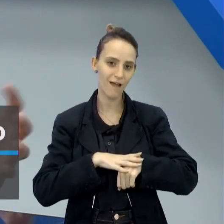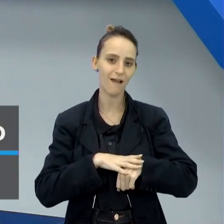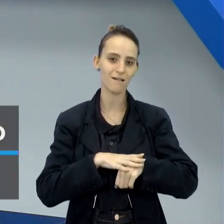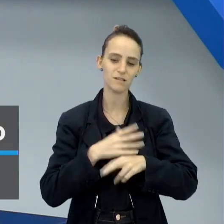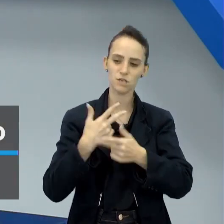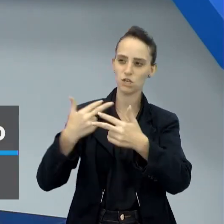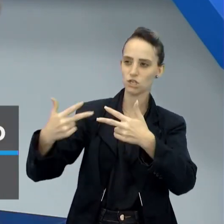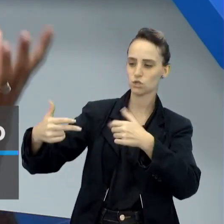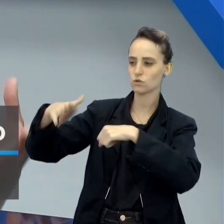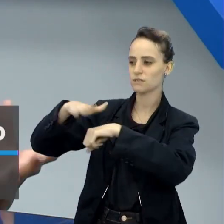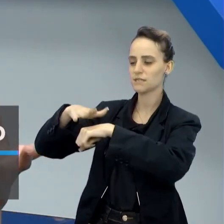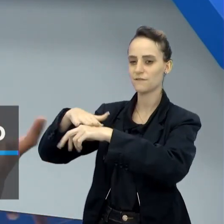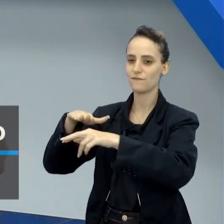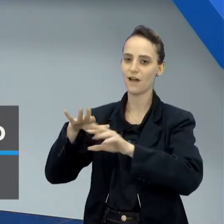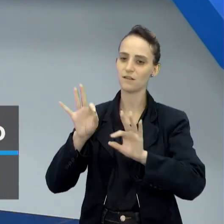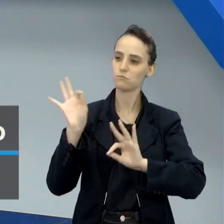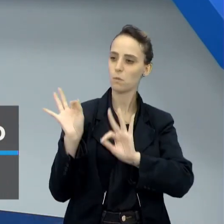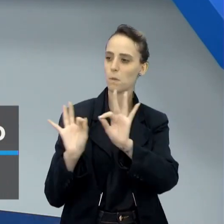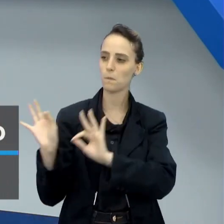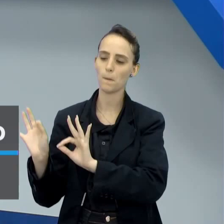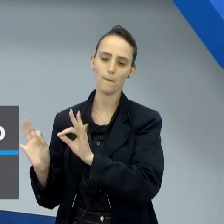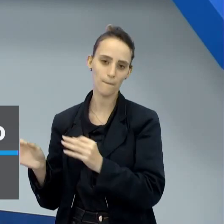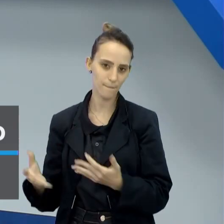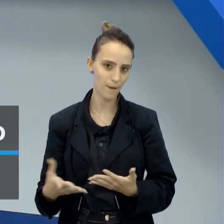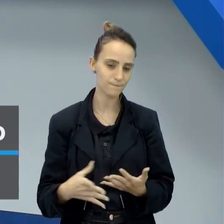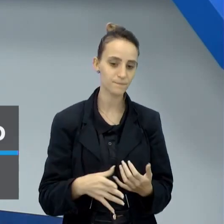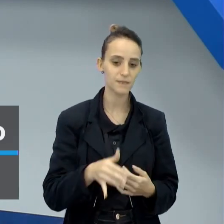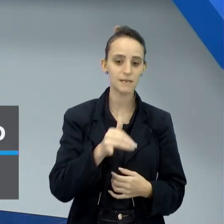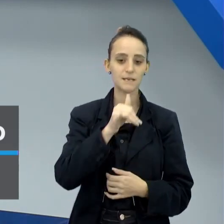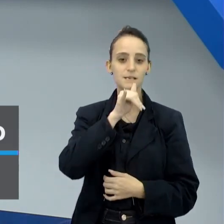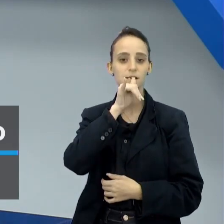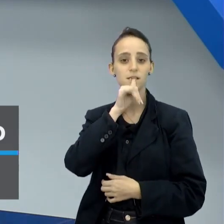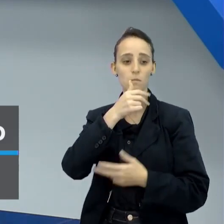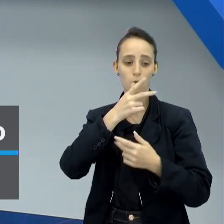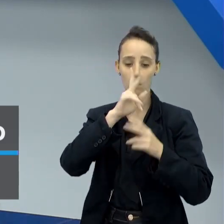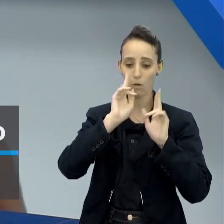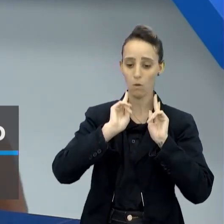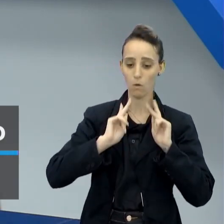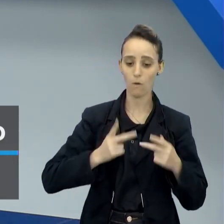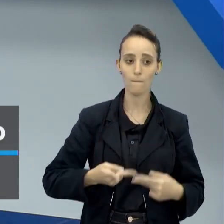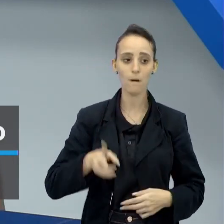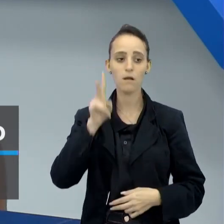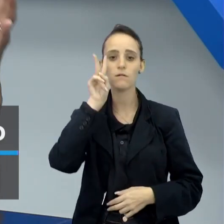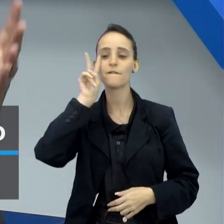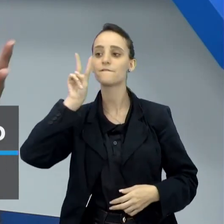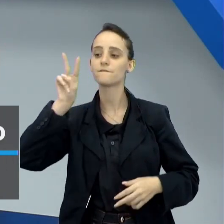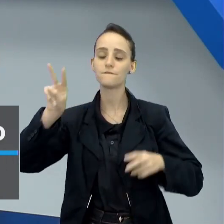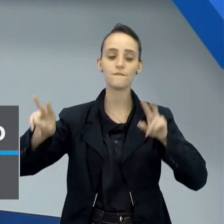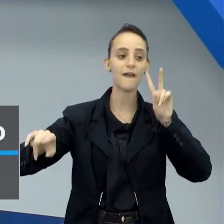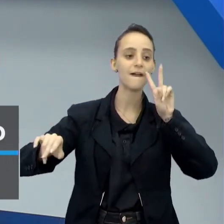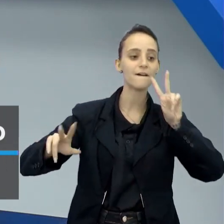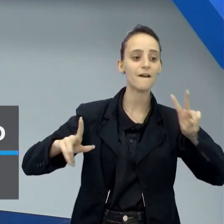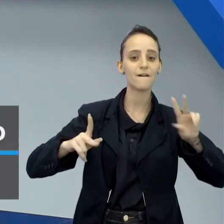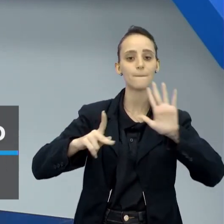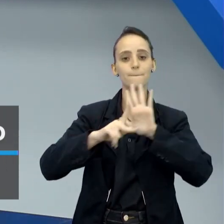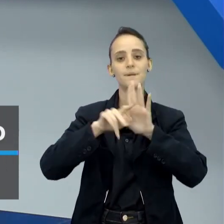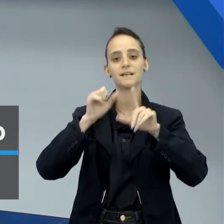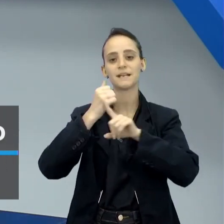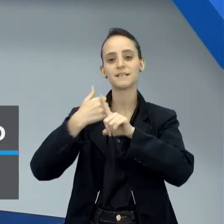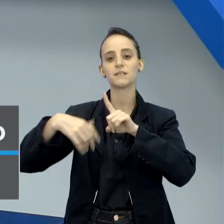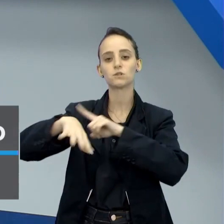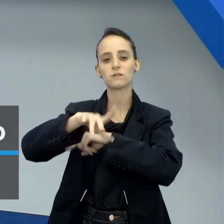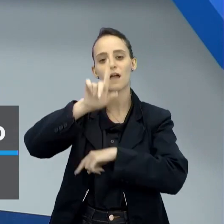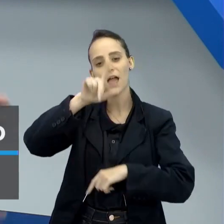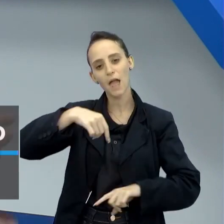diferentes épocas e diferentes lugares. Tudo que os nossos olhos alcançam e é parte de uma sociedade, é produto da